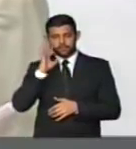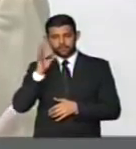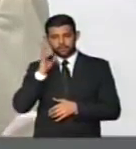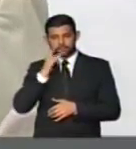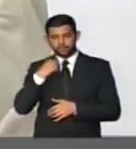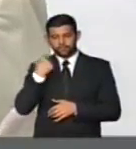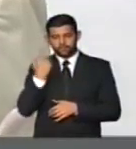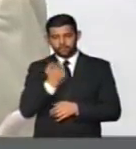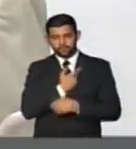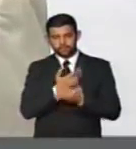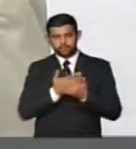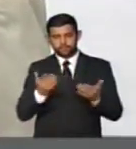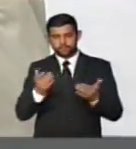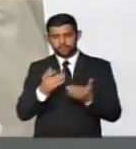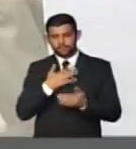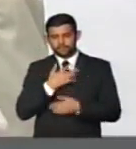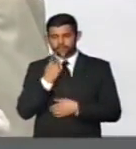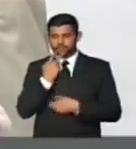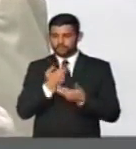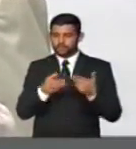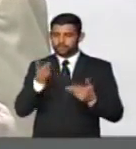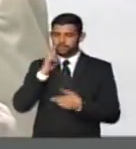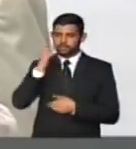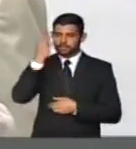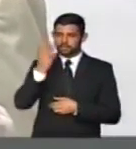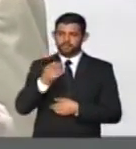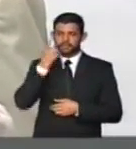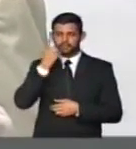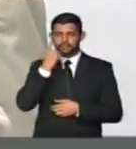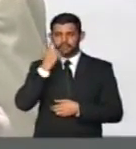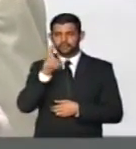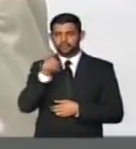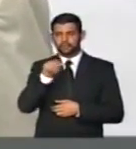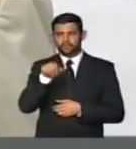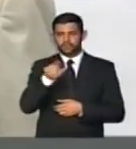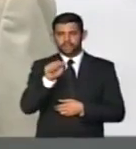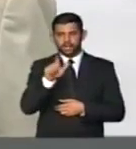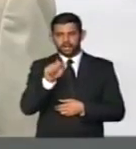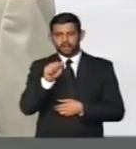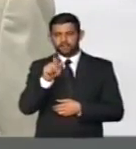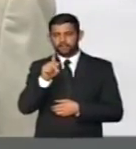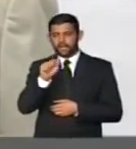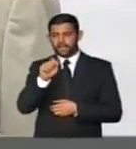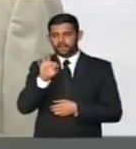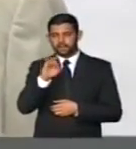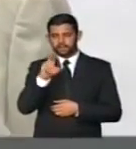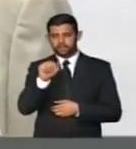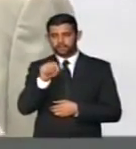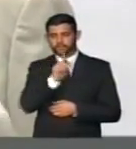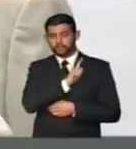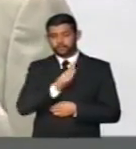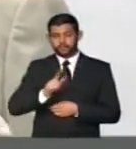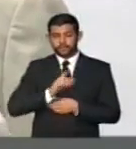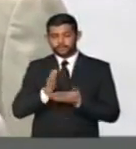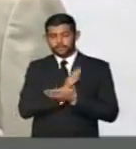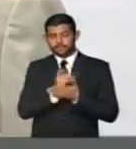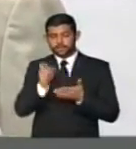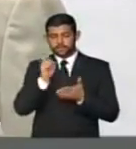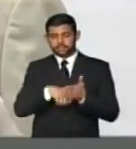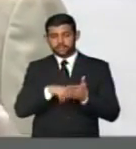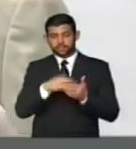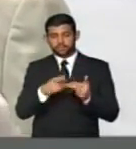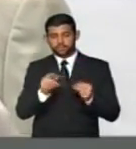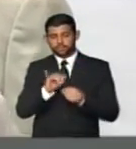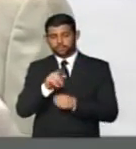nós alerta adaptar avançada se o governo ao invés da isenção de